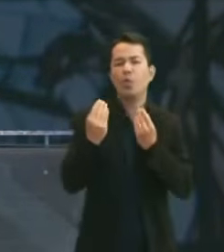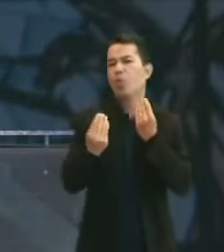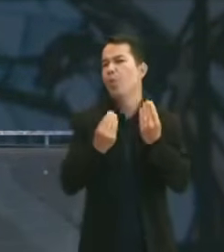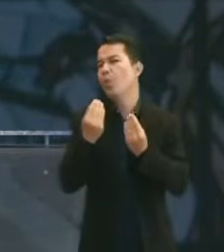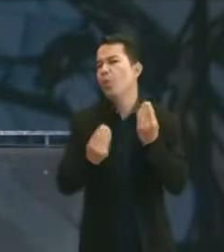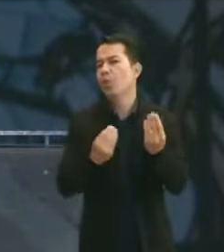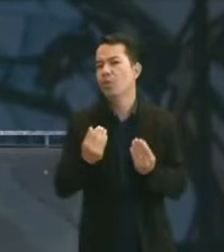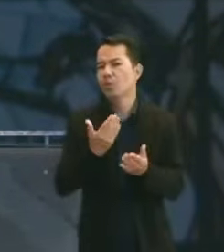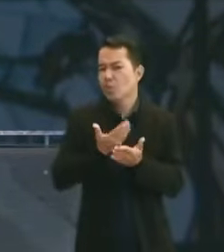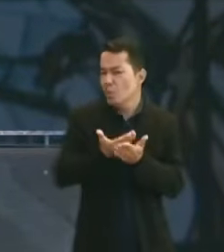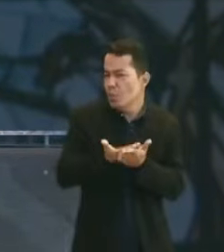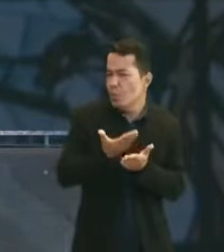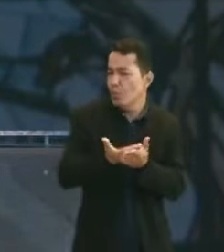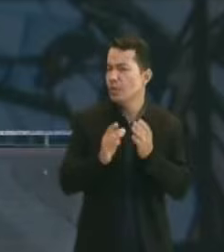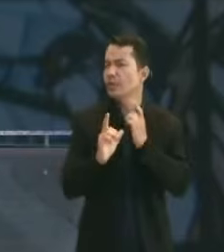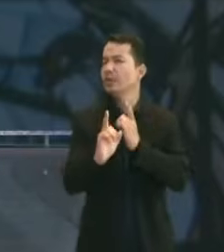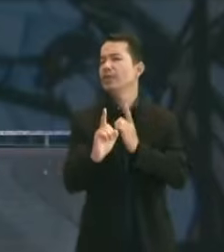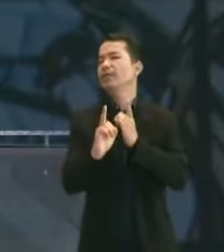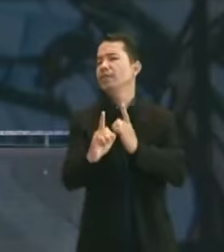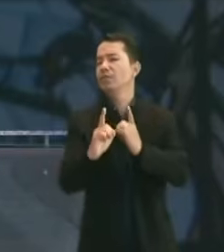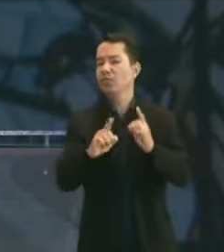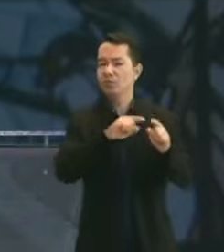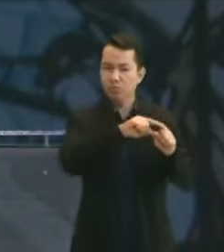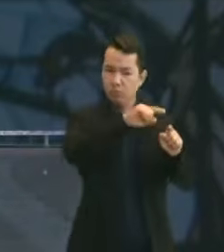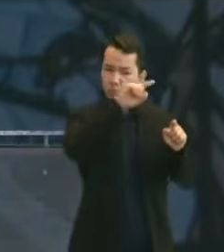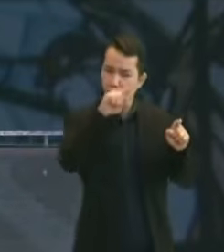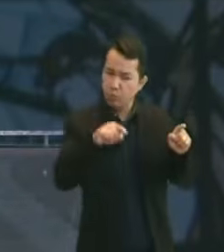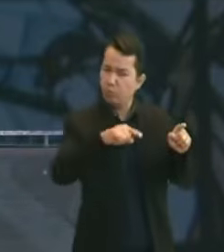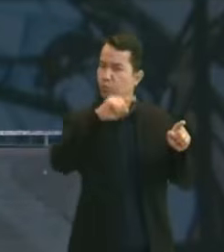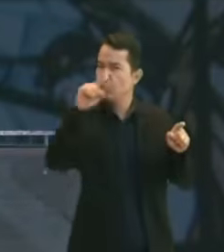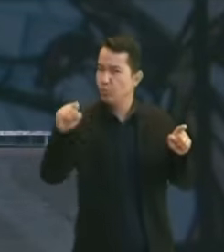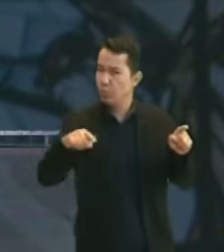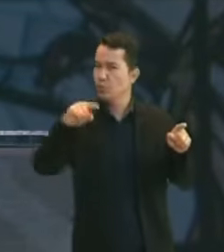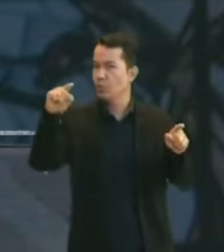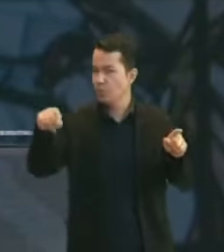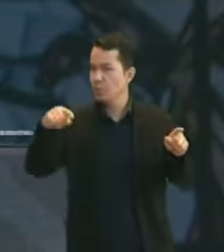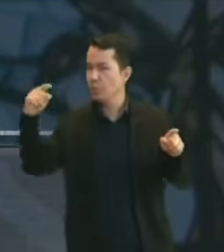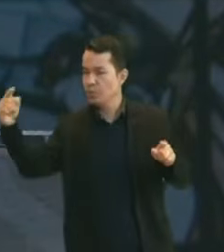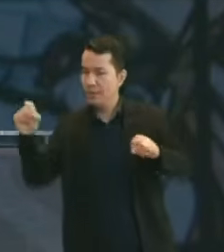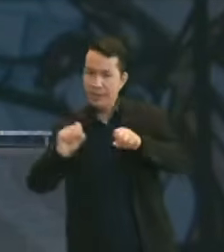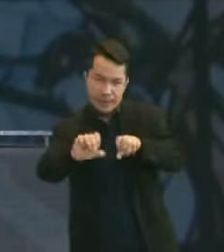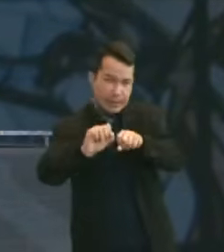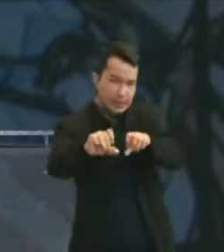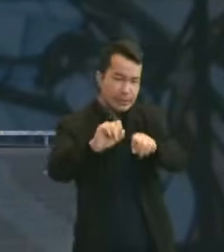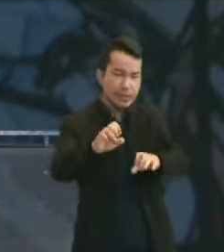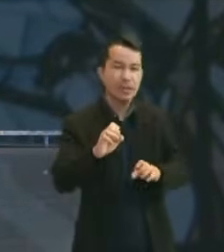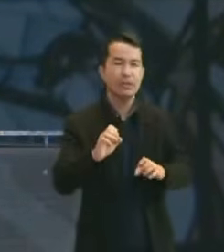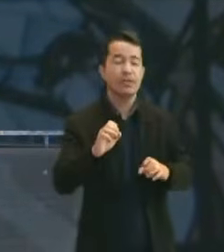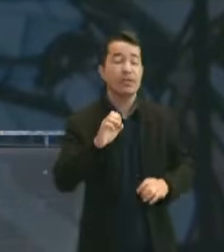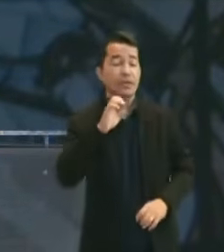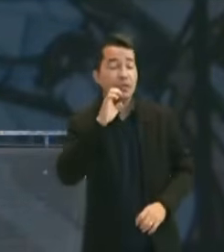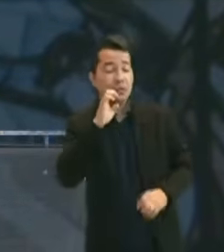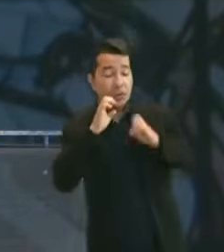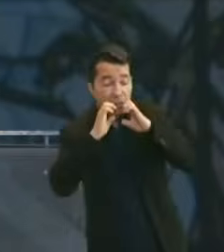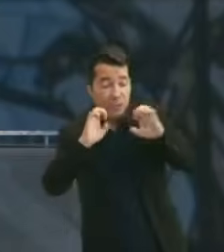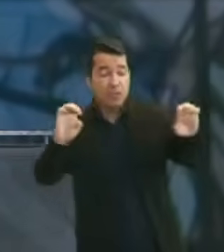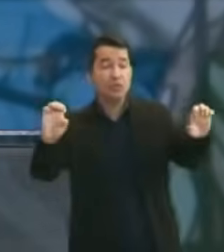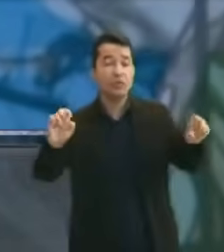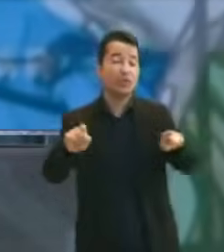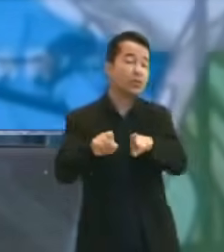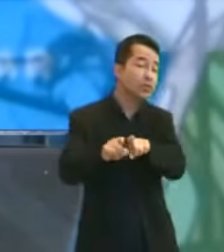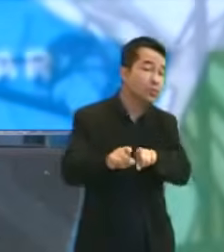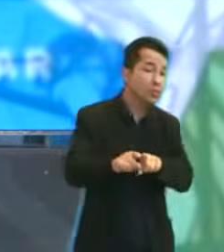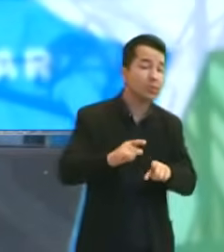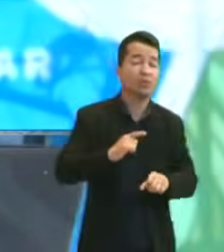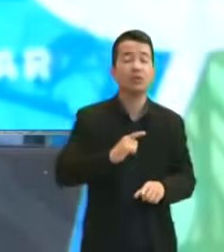nada mais é do que ver essa experiência da conversão, do evangelismo e do discipulado em 3 fases. Pedi até para a comunicação da